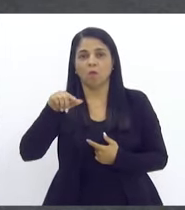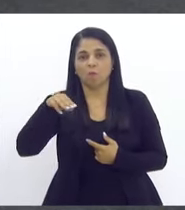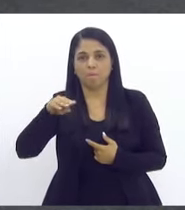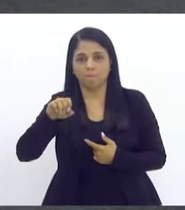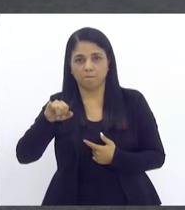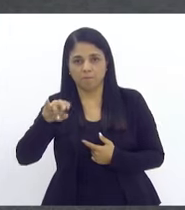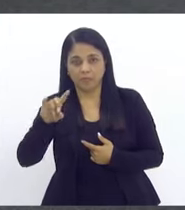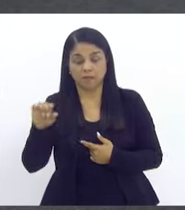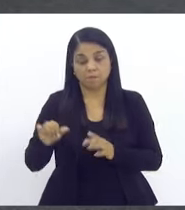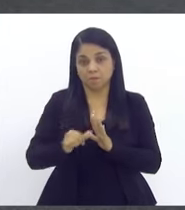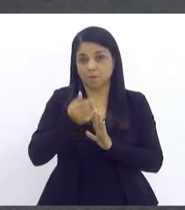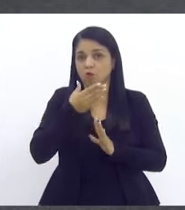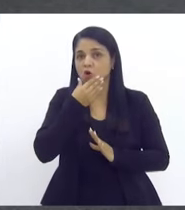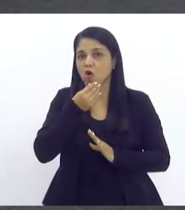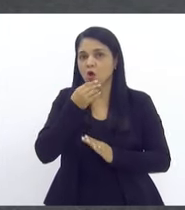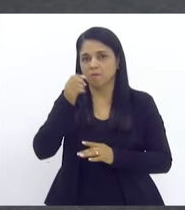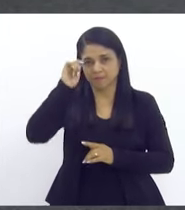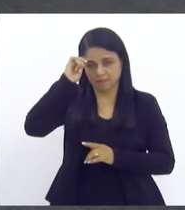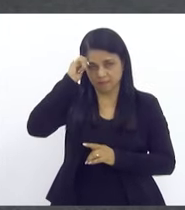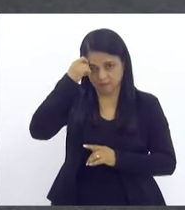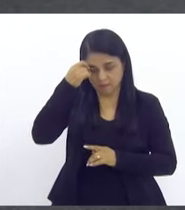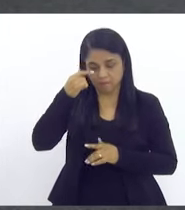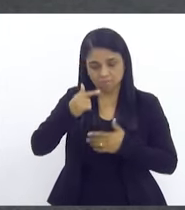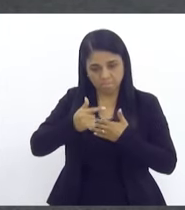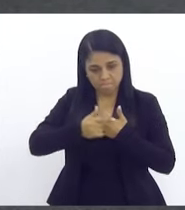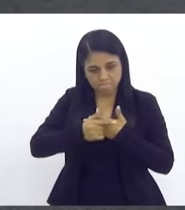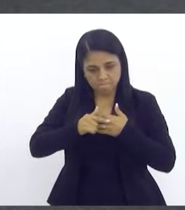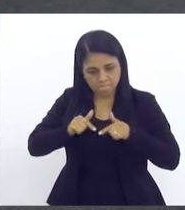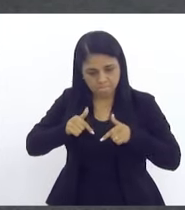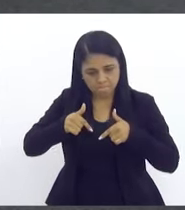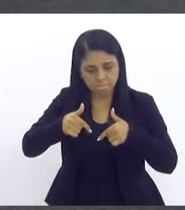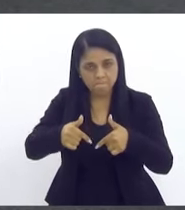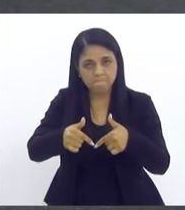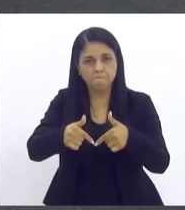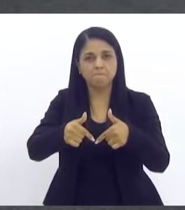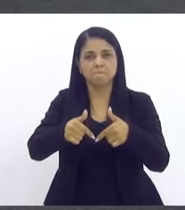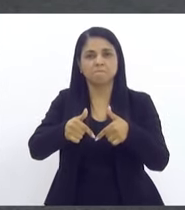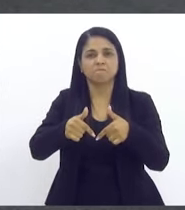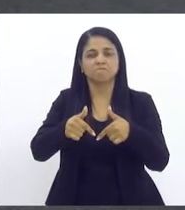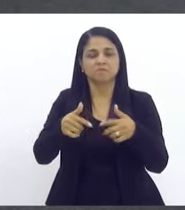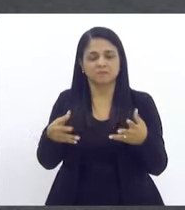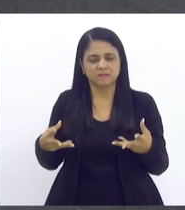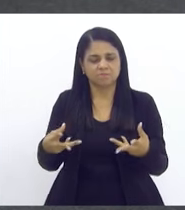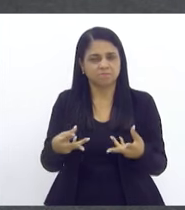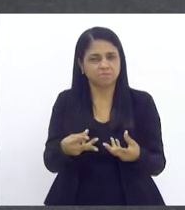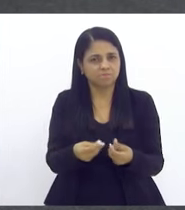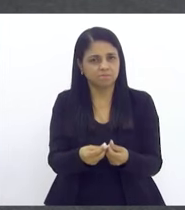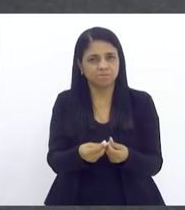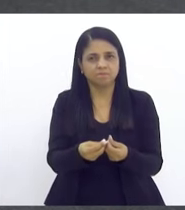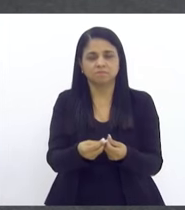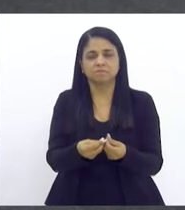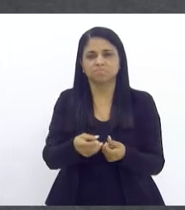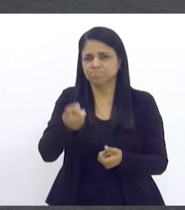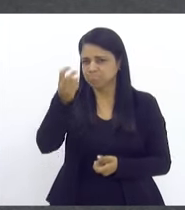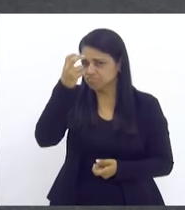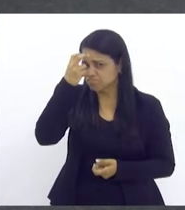negro nesse cargo, que vem fazendo um trabalho ímpar, com uma sensibilidade, e um dos maiores intelectuais do